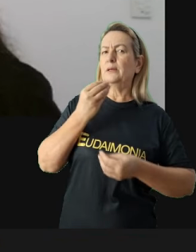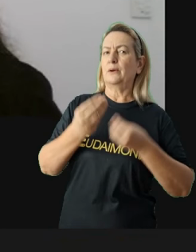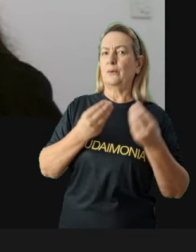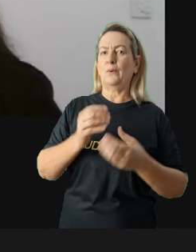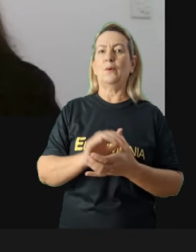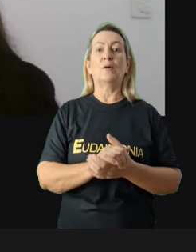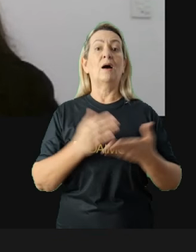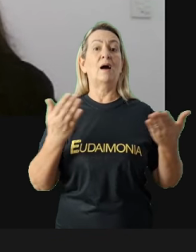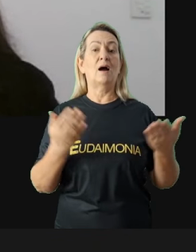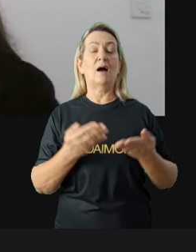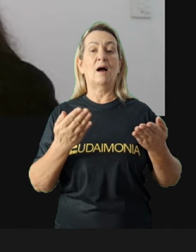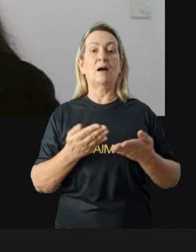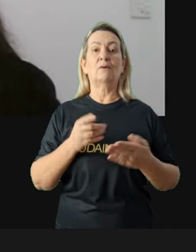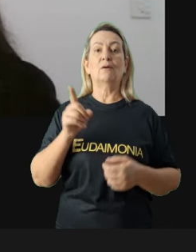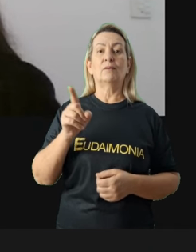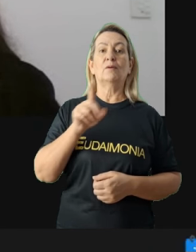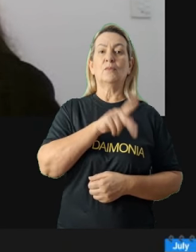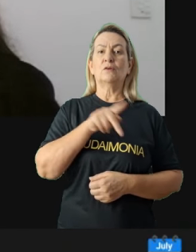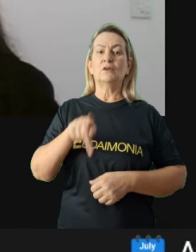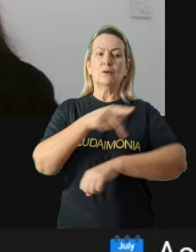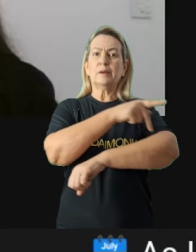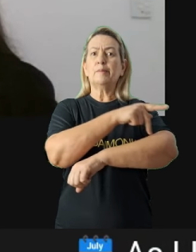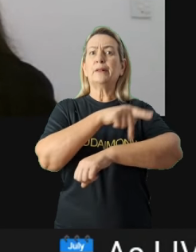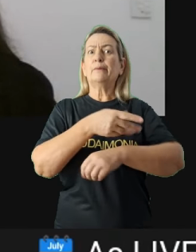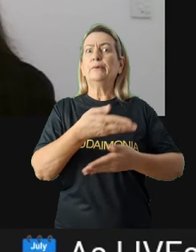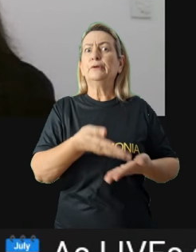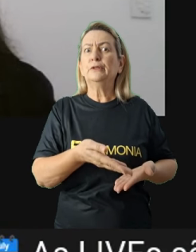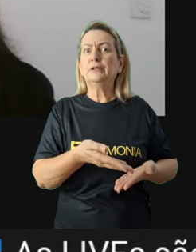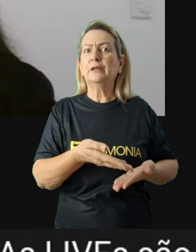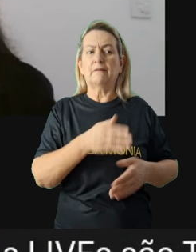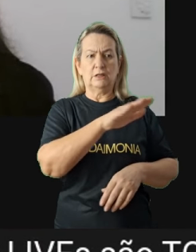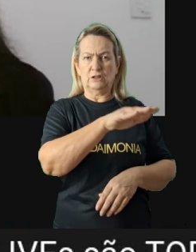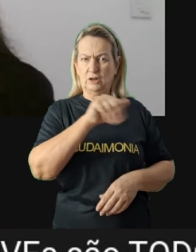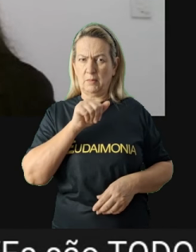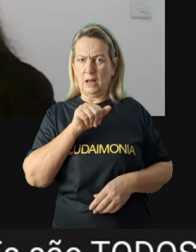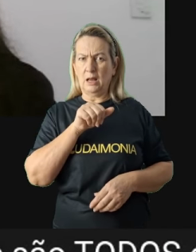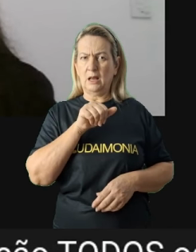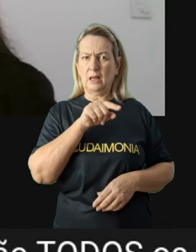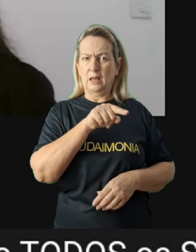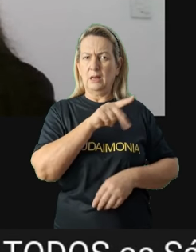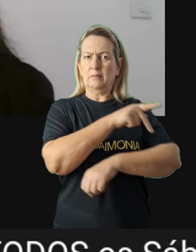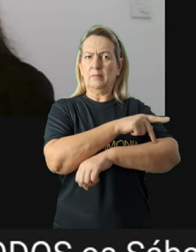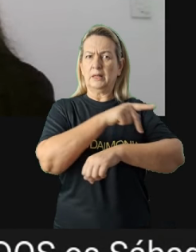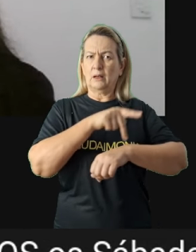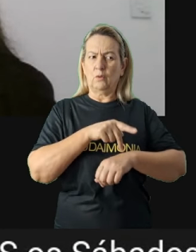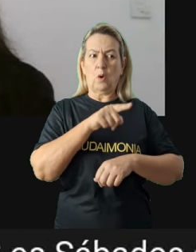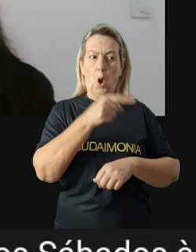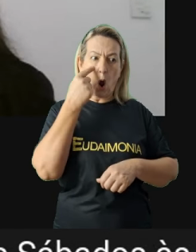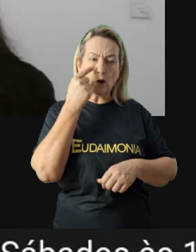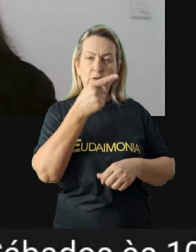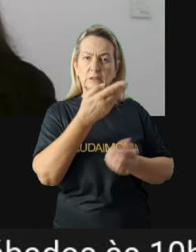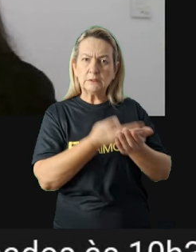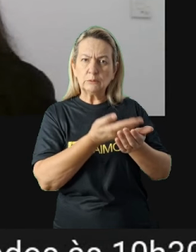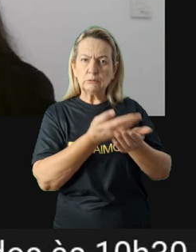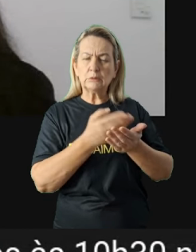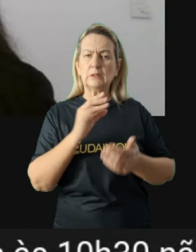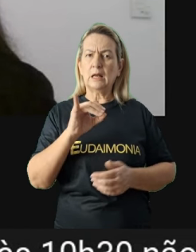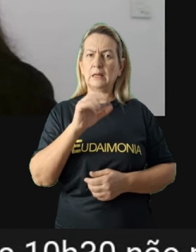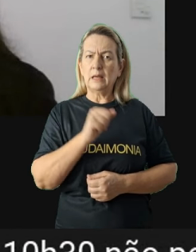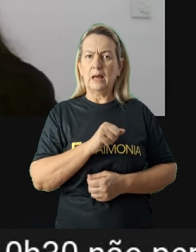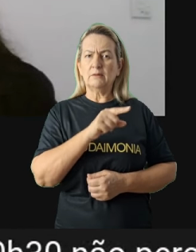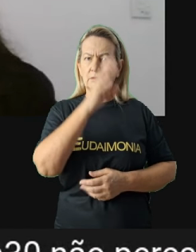aí, para você saber de IA. É isso? Como é que é? Agora o professor que é da pedagogia lá, não, agora vem para cá, vai ter que